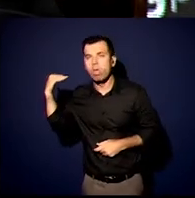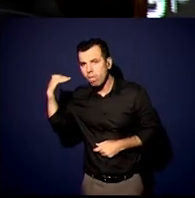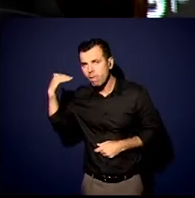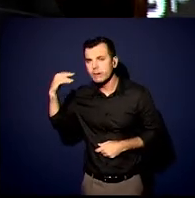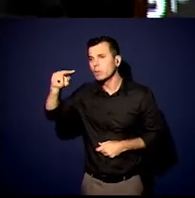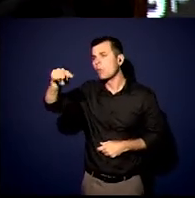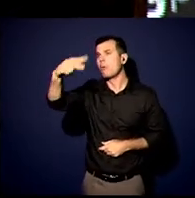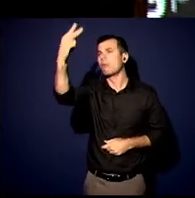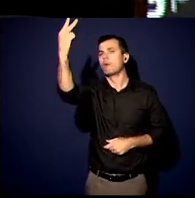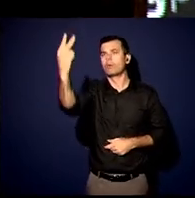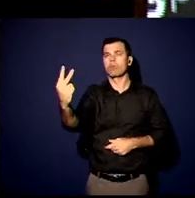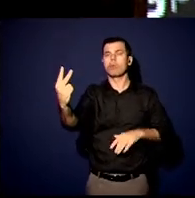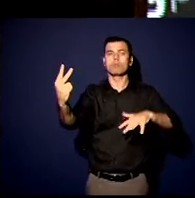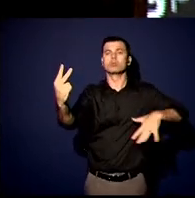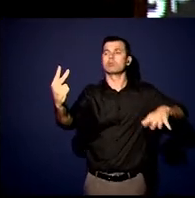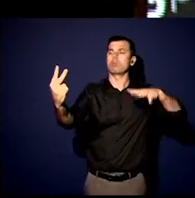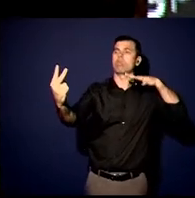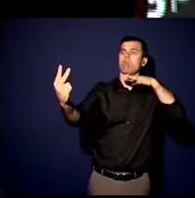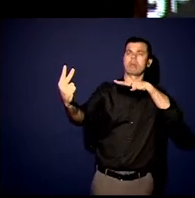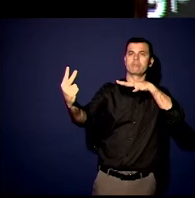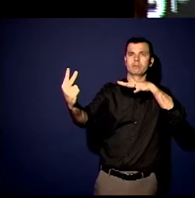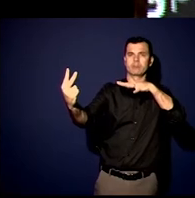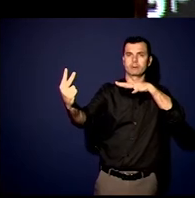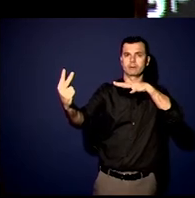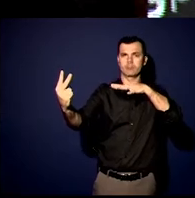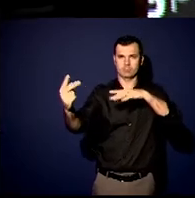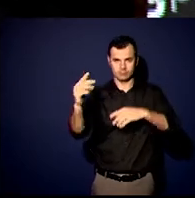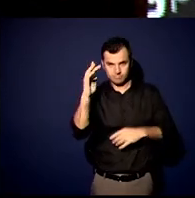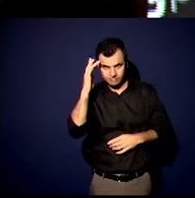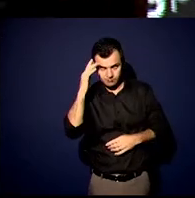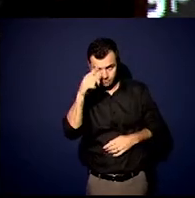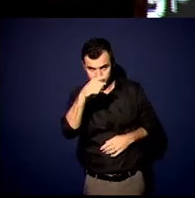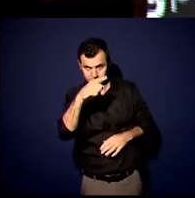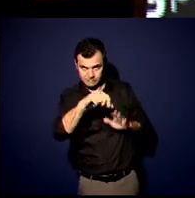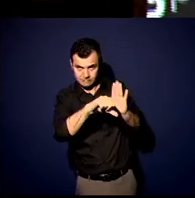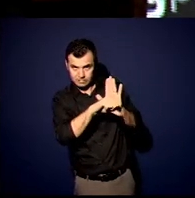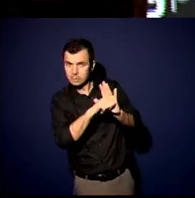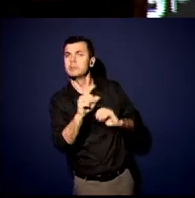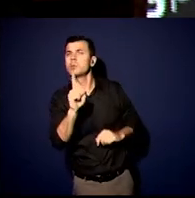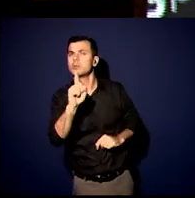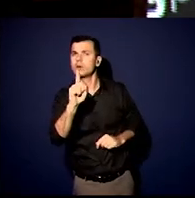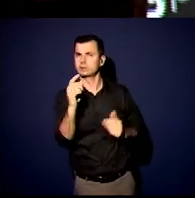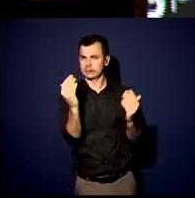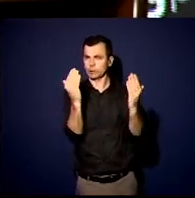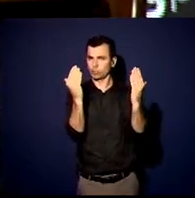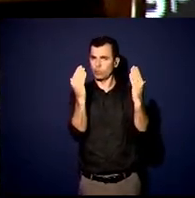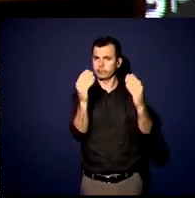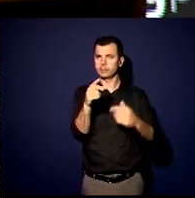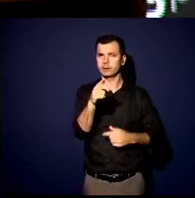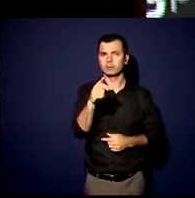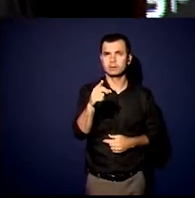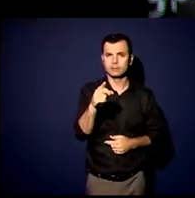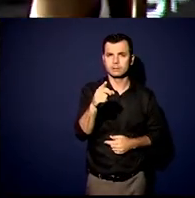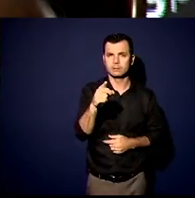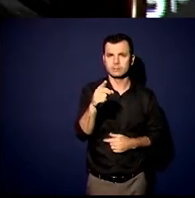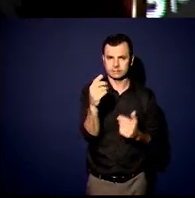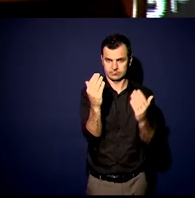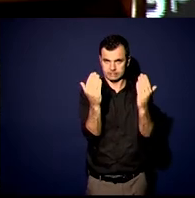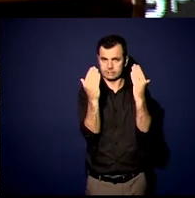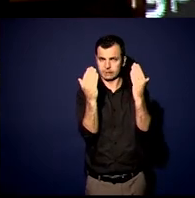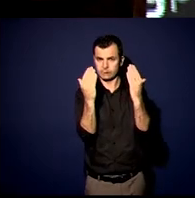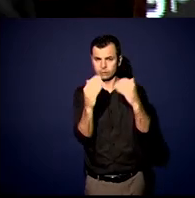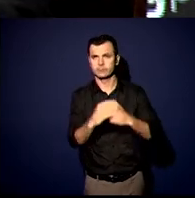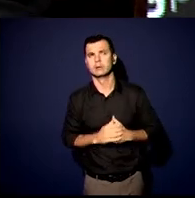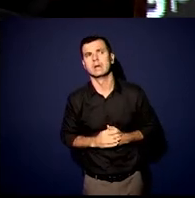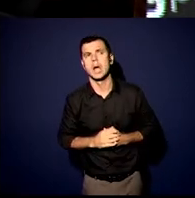pública Alguém tem dúvida de que isso configurou um crime alguém aqui pode